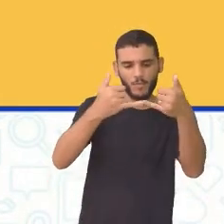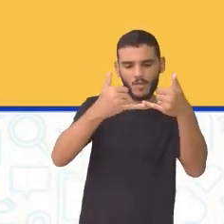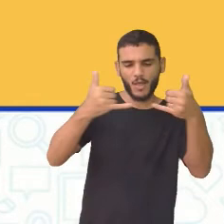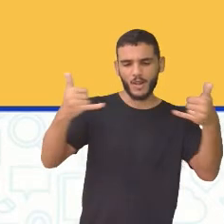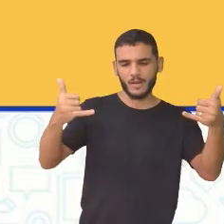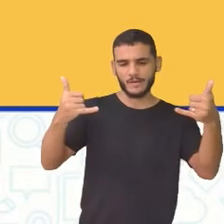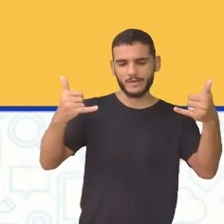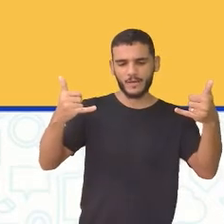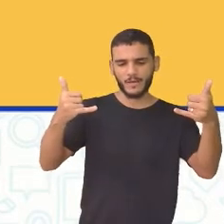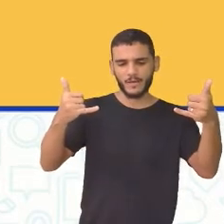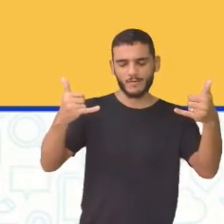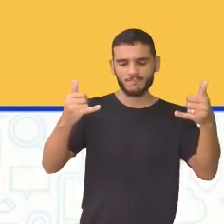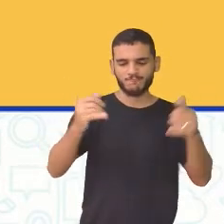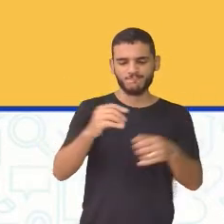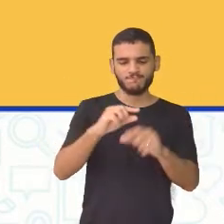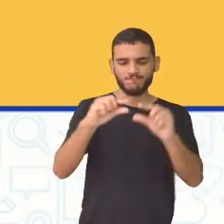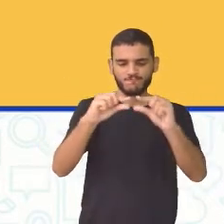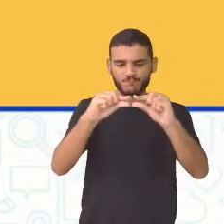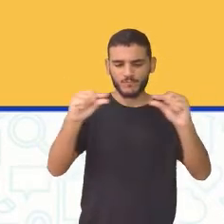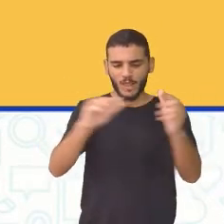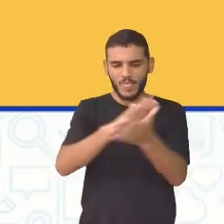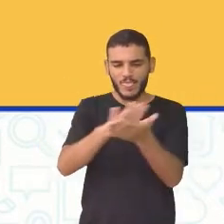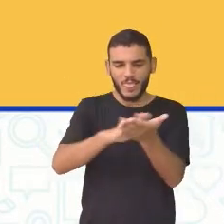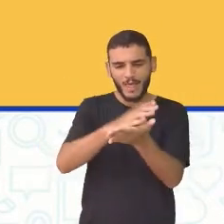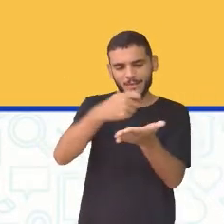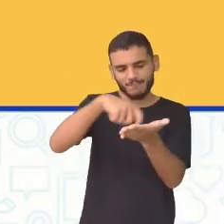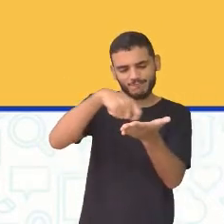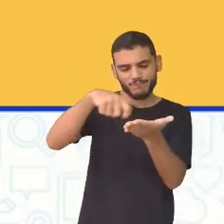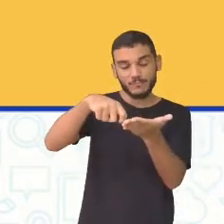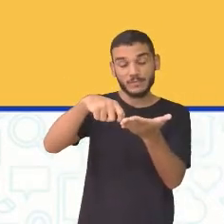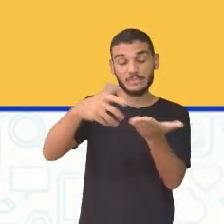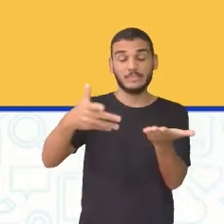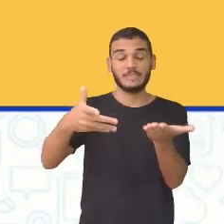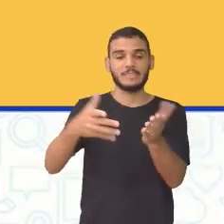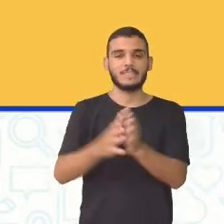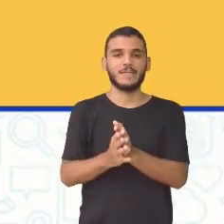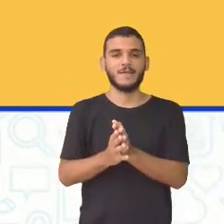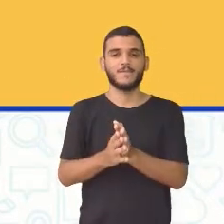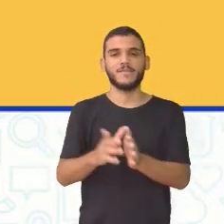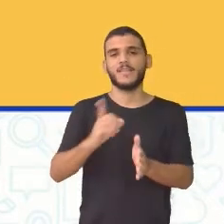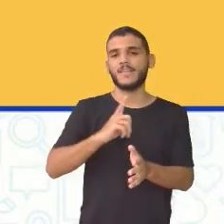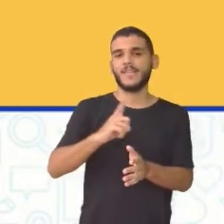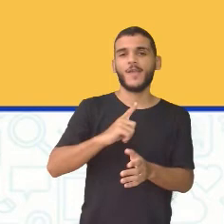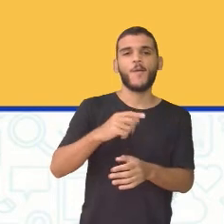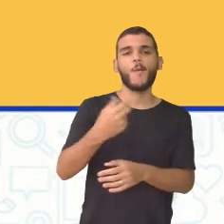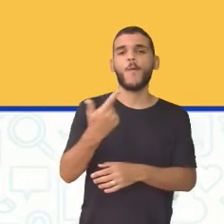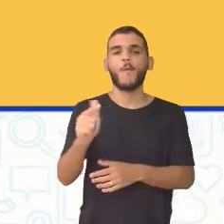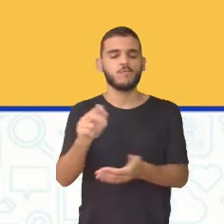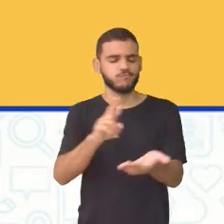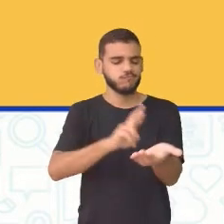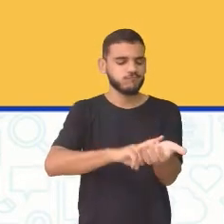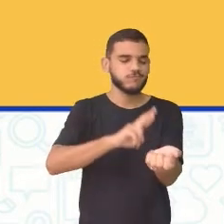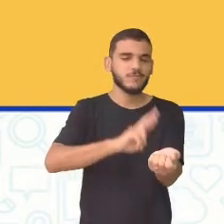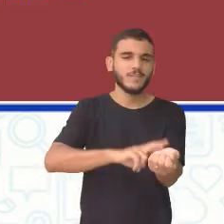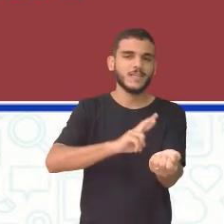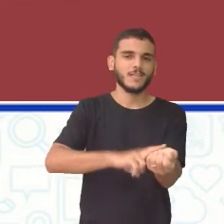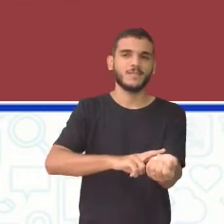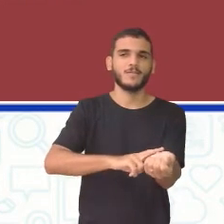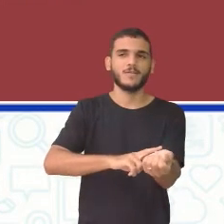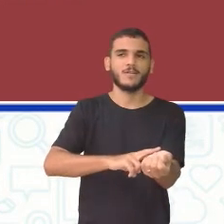que o poeta acabou de dizer. A prosa é como um trem, tem outro ritmo, vai sempre em